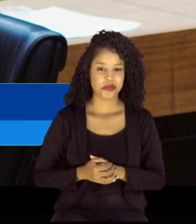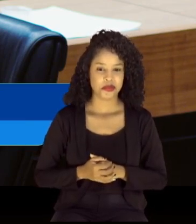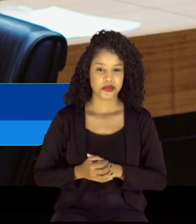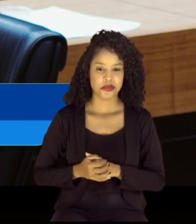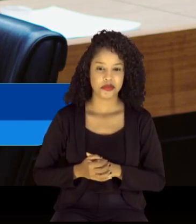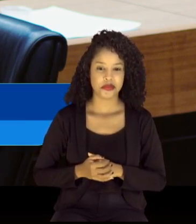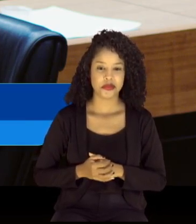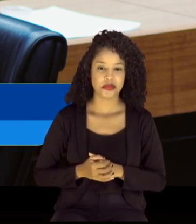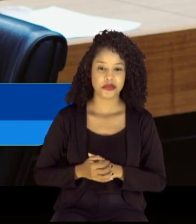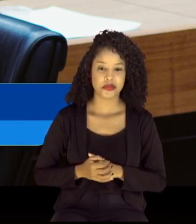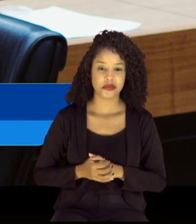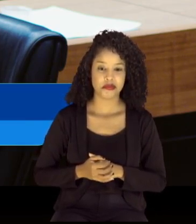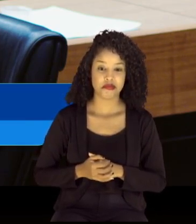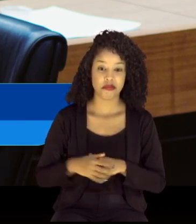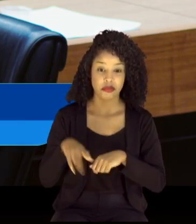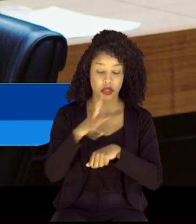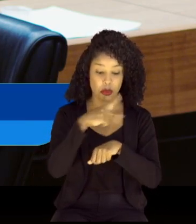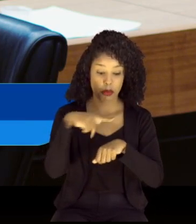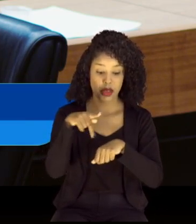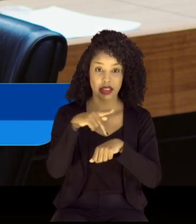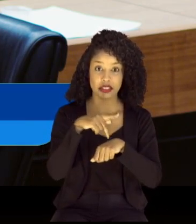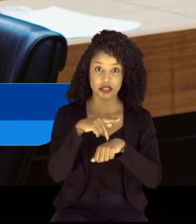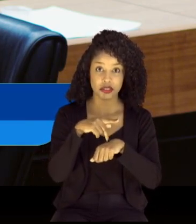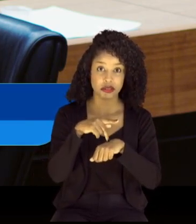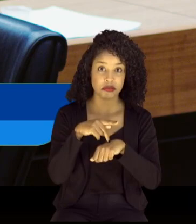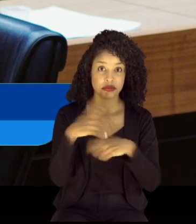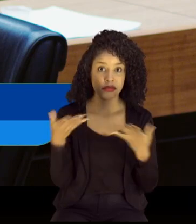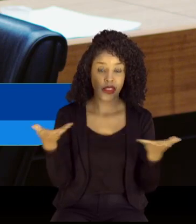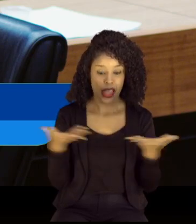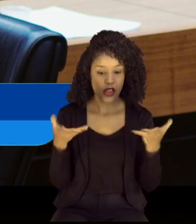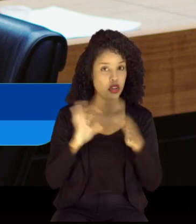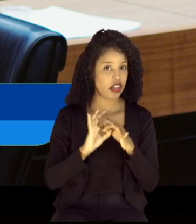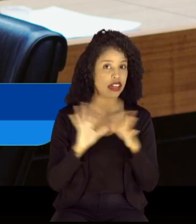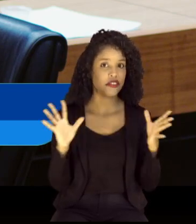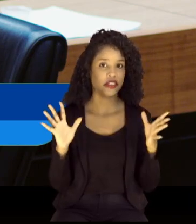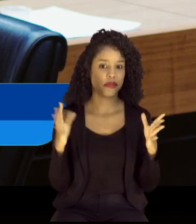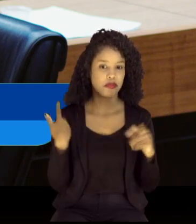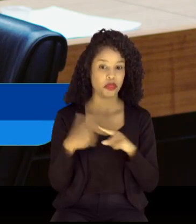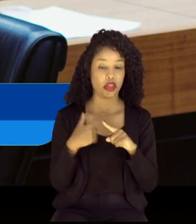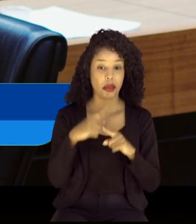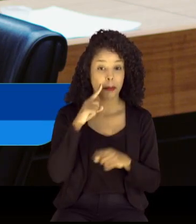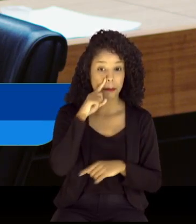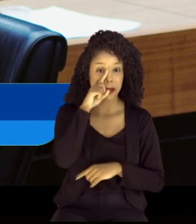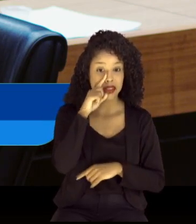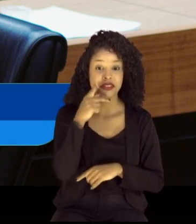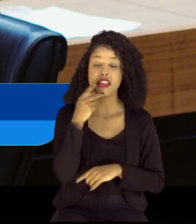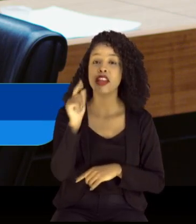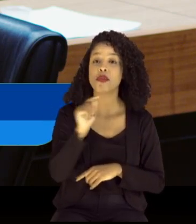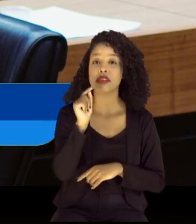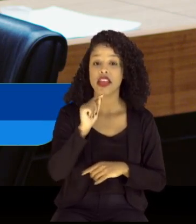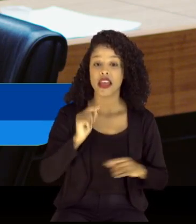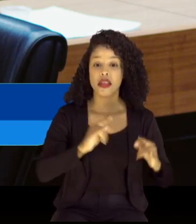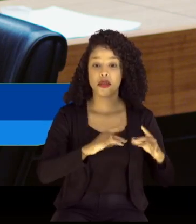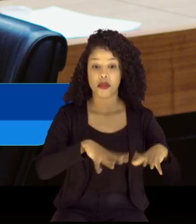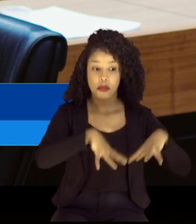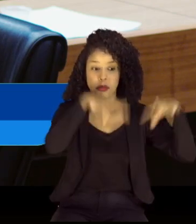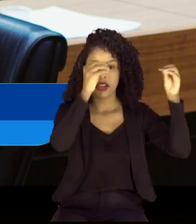e o que o país... do que o país se livrou, né? Porque a ameaça é que ele ia botar o Palácio do Planalto no